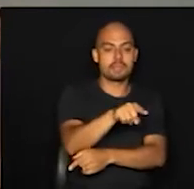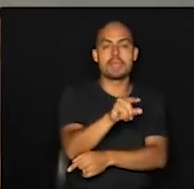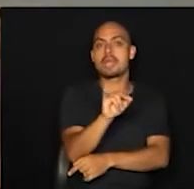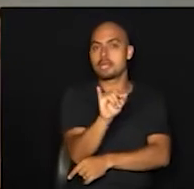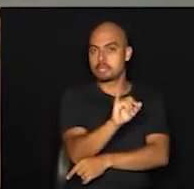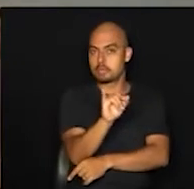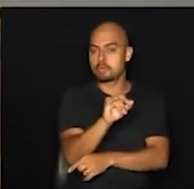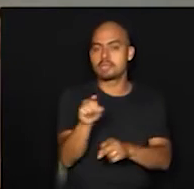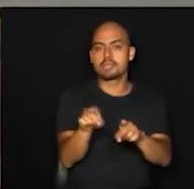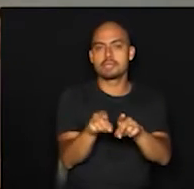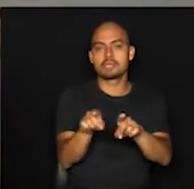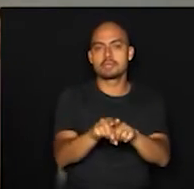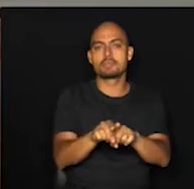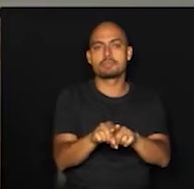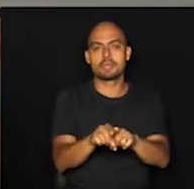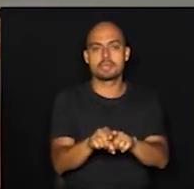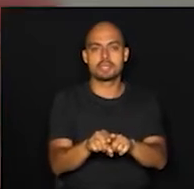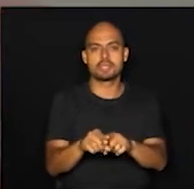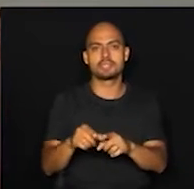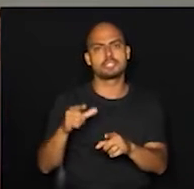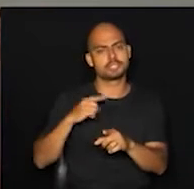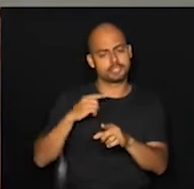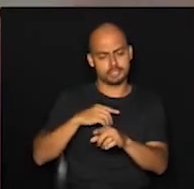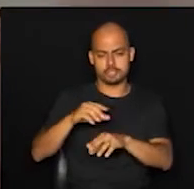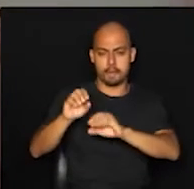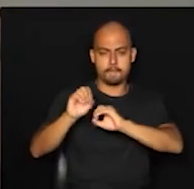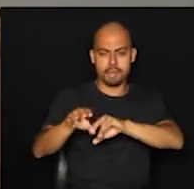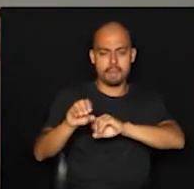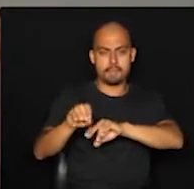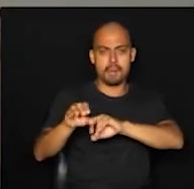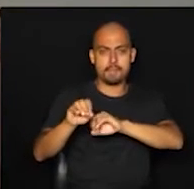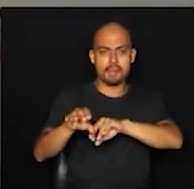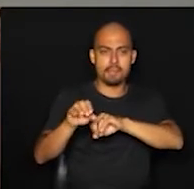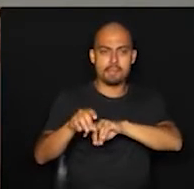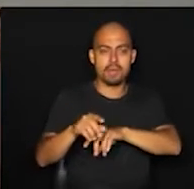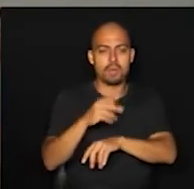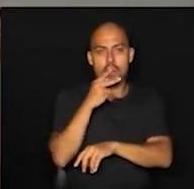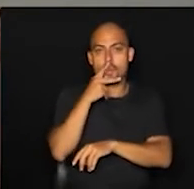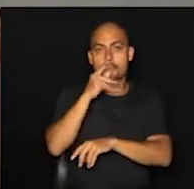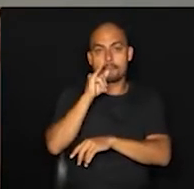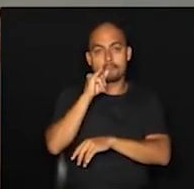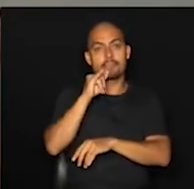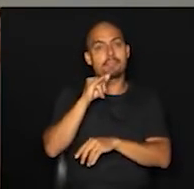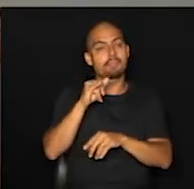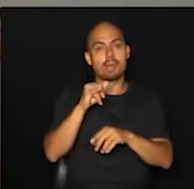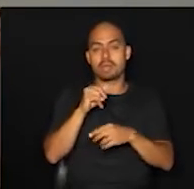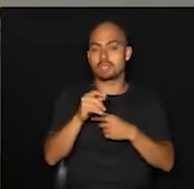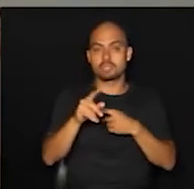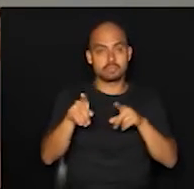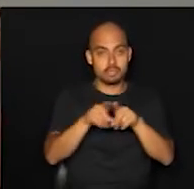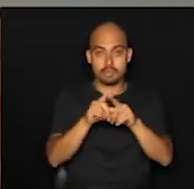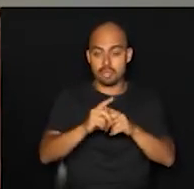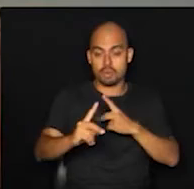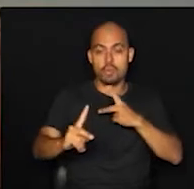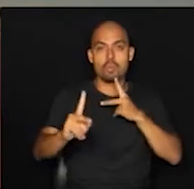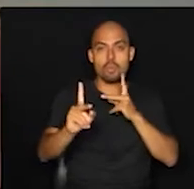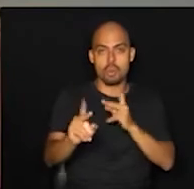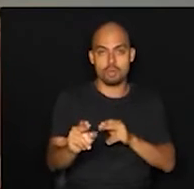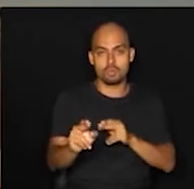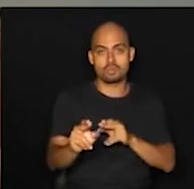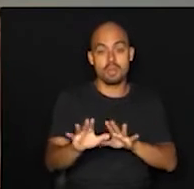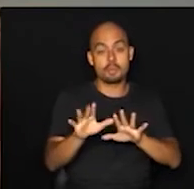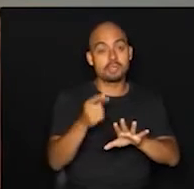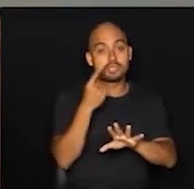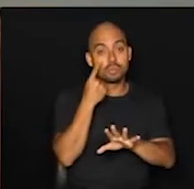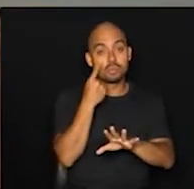a ter em matéria de instrução educacional é o mesmo que o pai delas, Dom Pedro II, tinha tido. Há uma curiosidade,